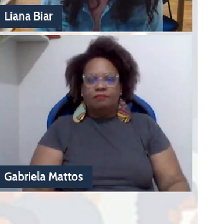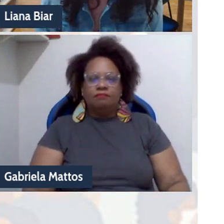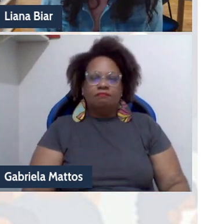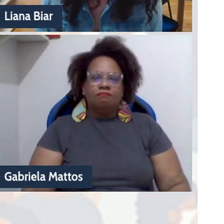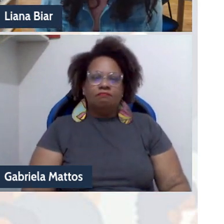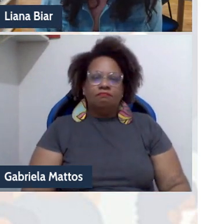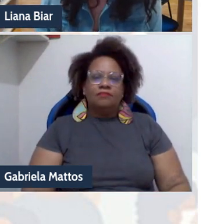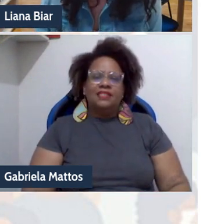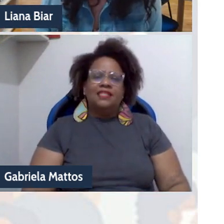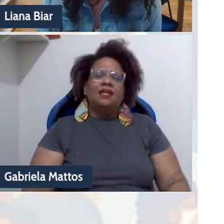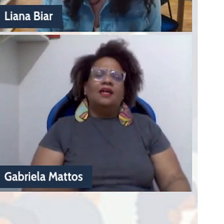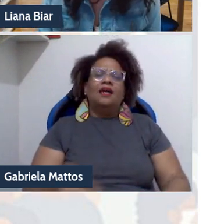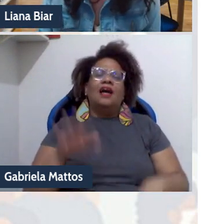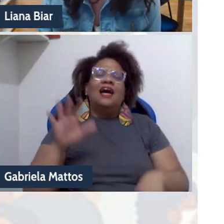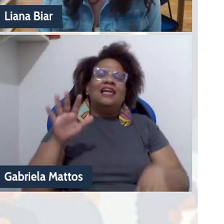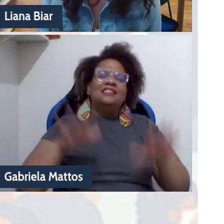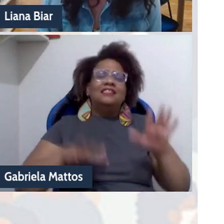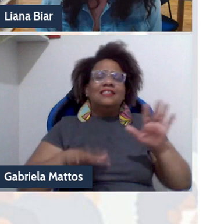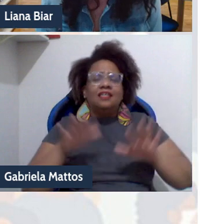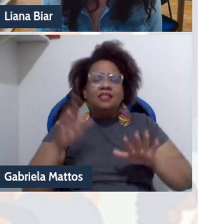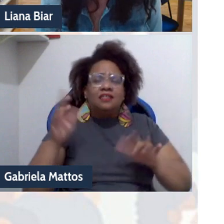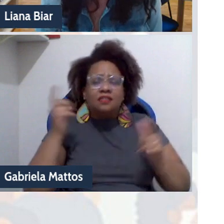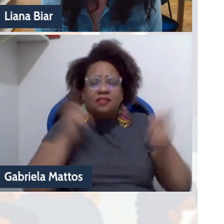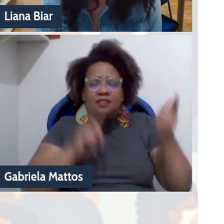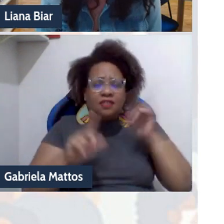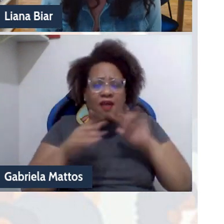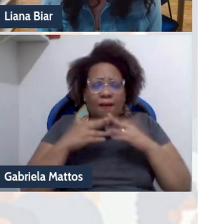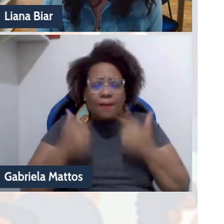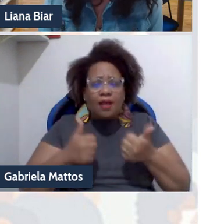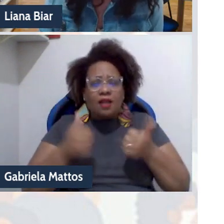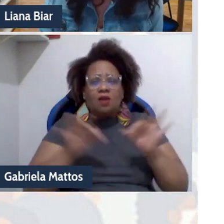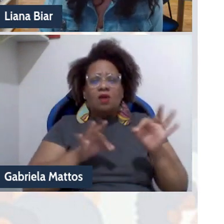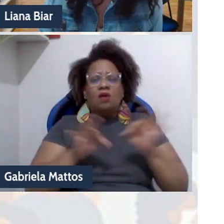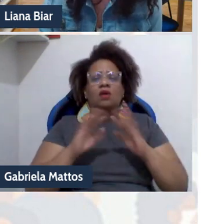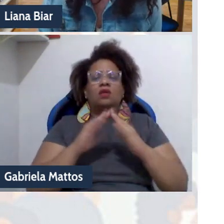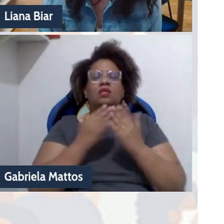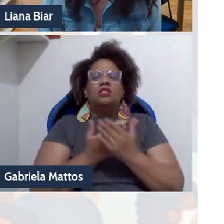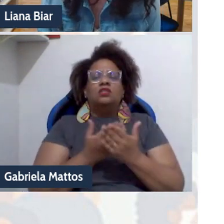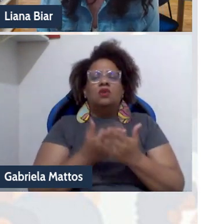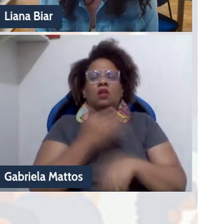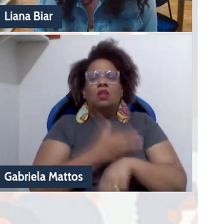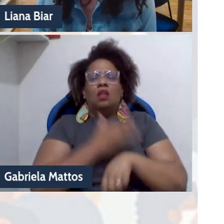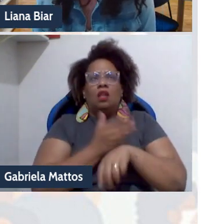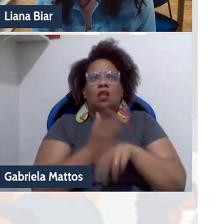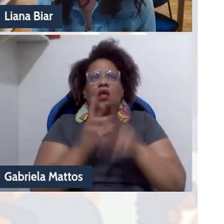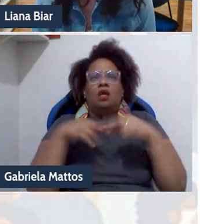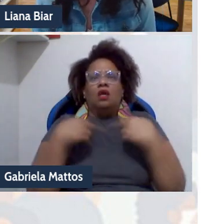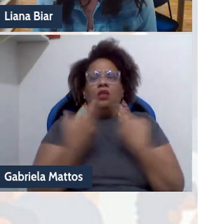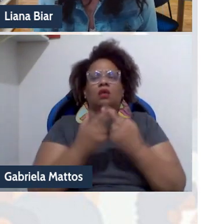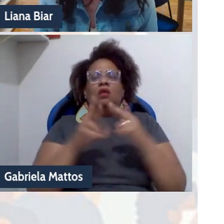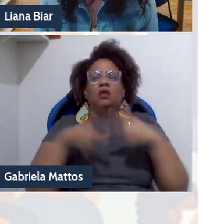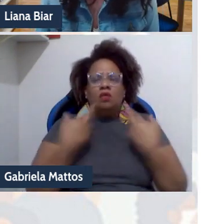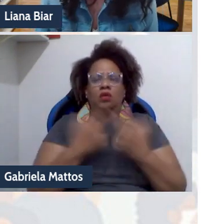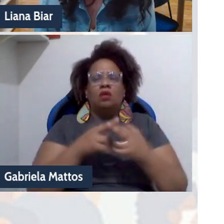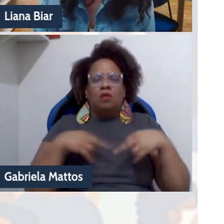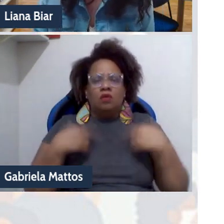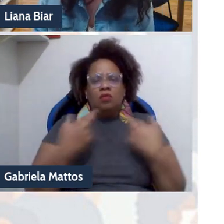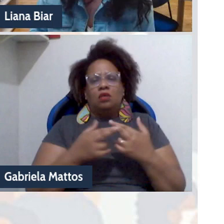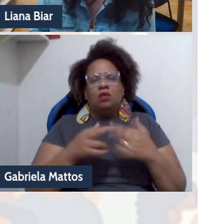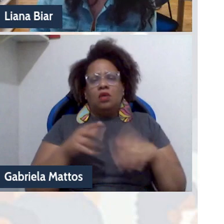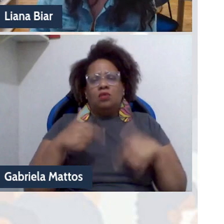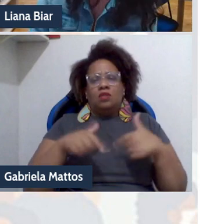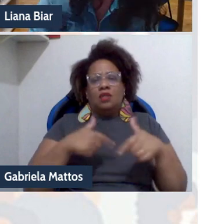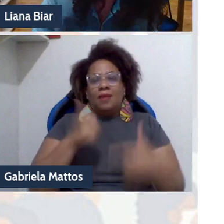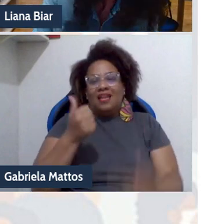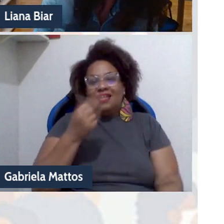Então, às vezes, até as coisas se organizarem, o colégio solicitava reuniões quase toda hora. Então, às vezes, eu trabalhava 13 horas